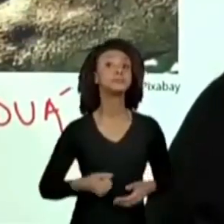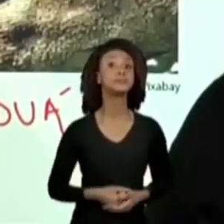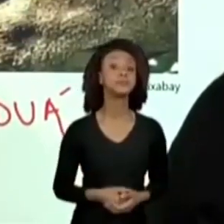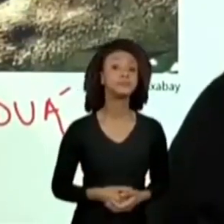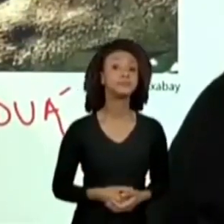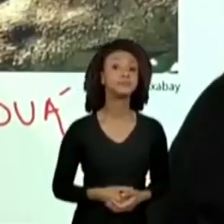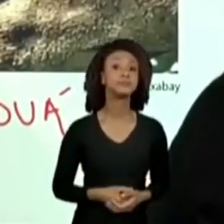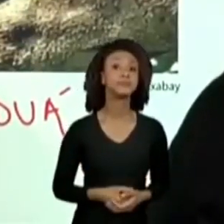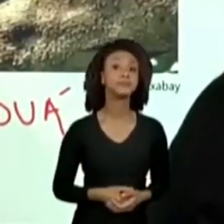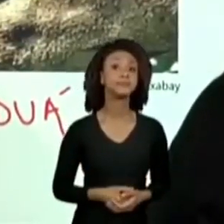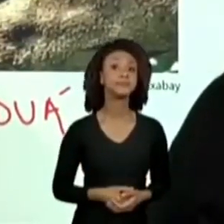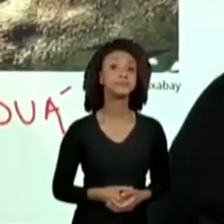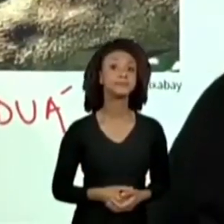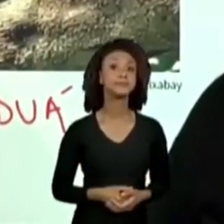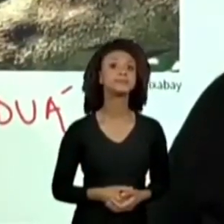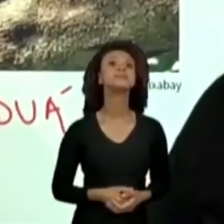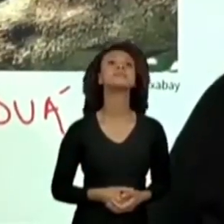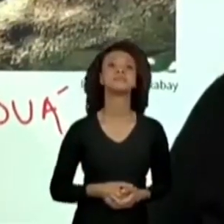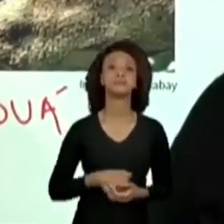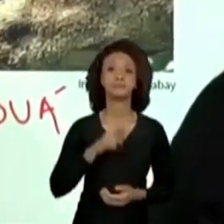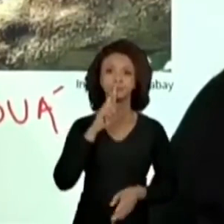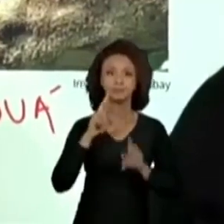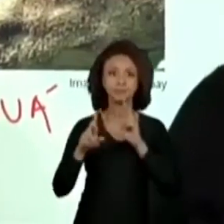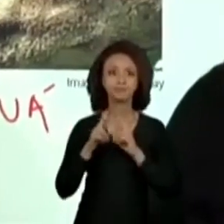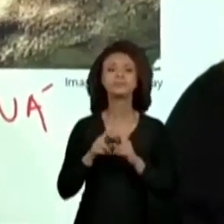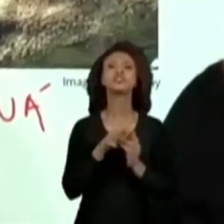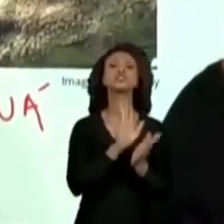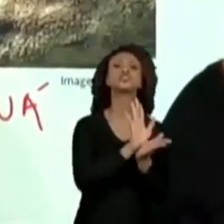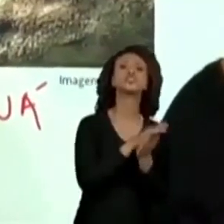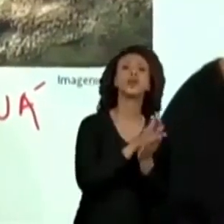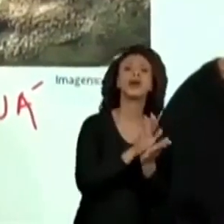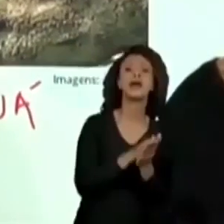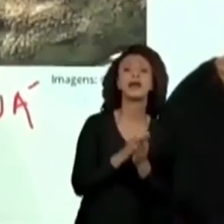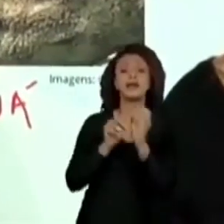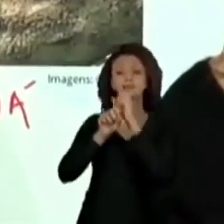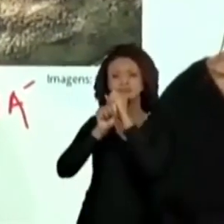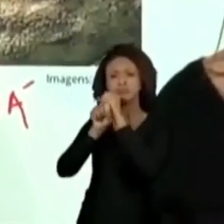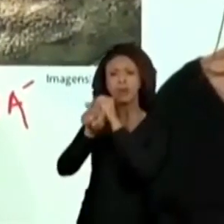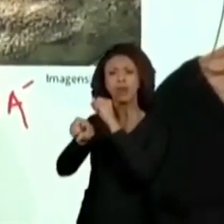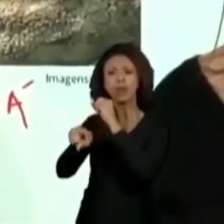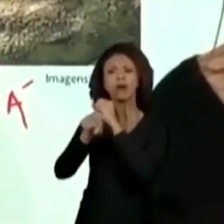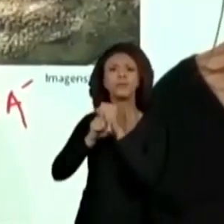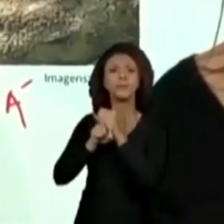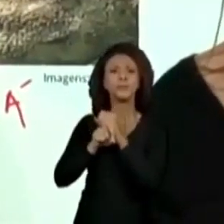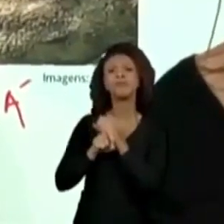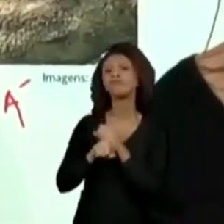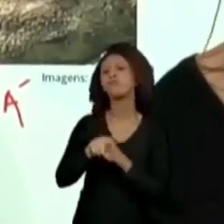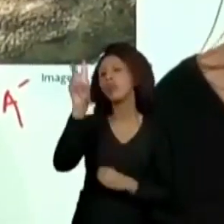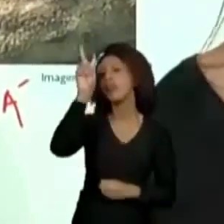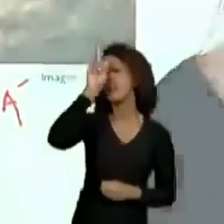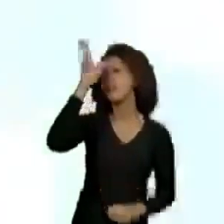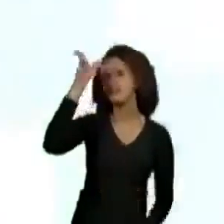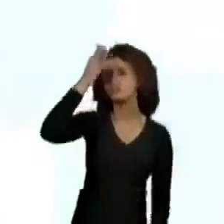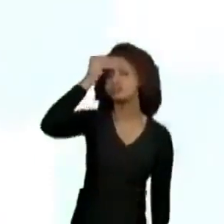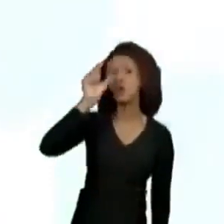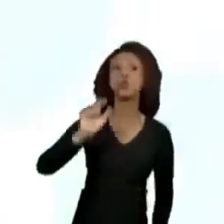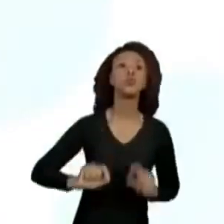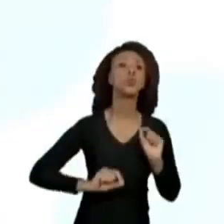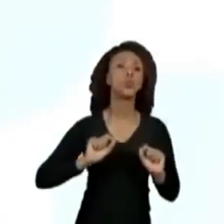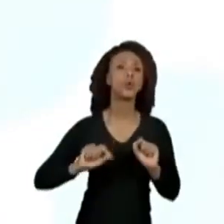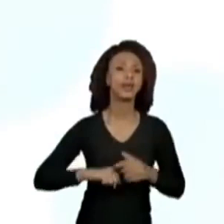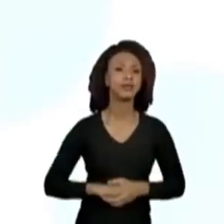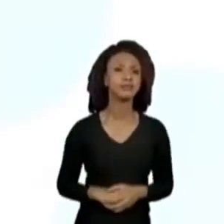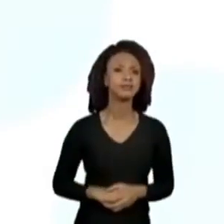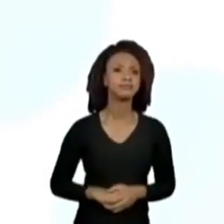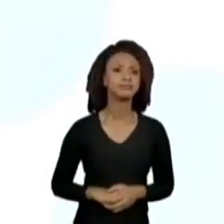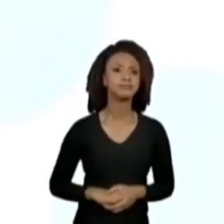guardar? E aí? Entre o jacaré e o tamanduá, o que, que vocês lembram? Quais eram as perguntas